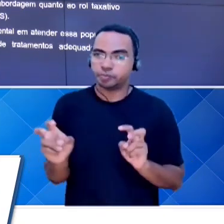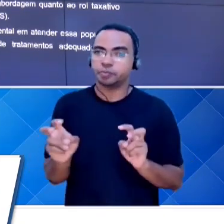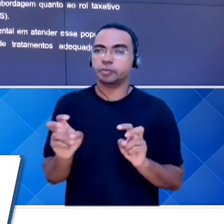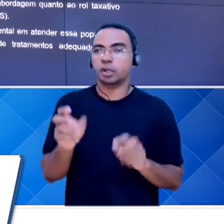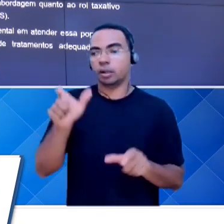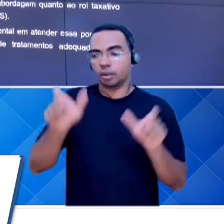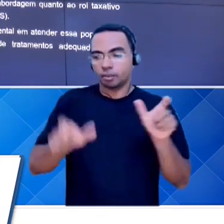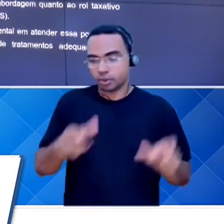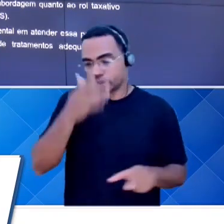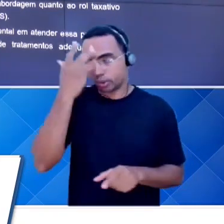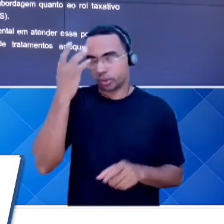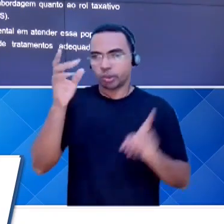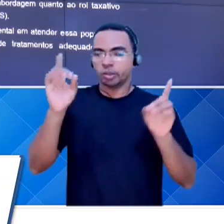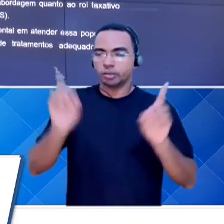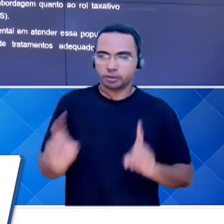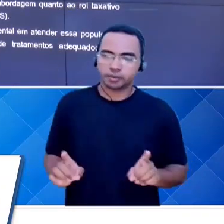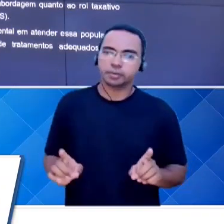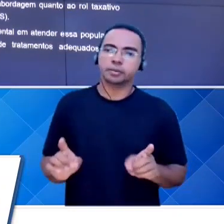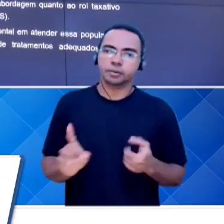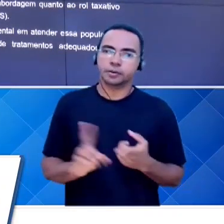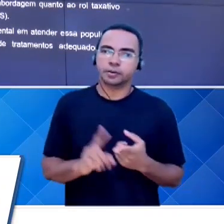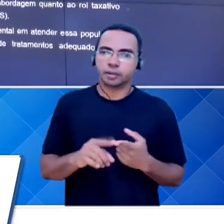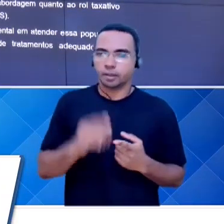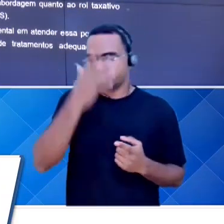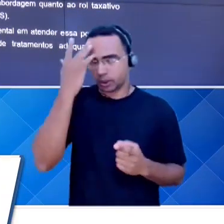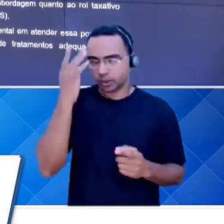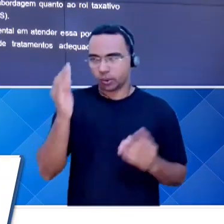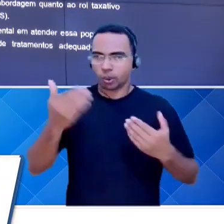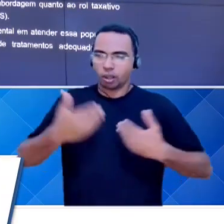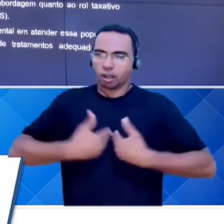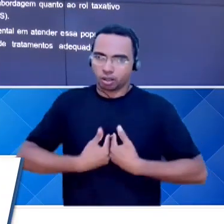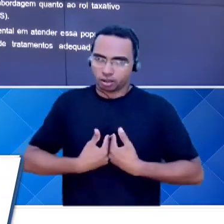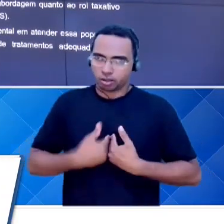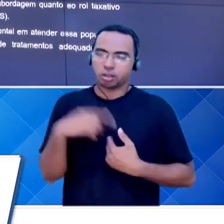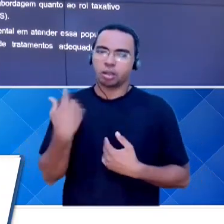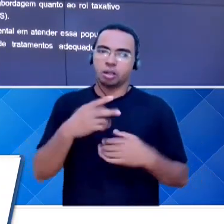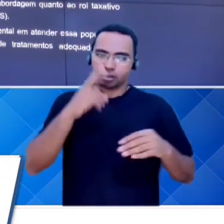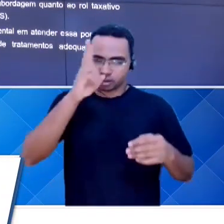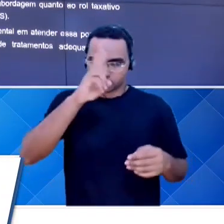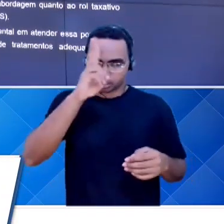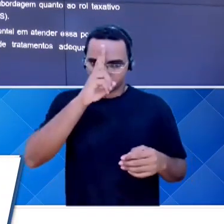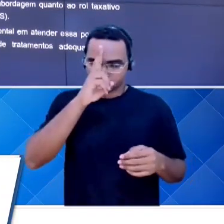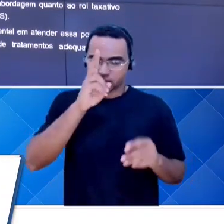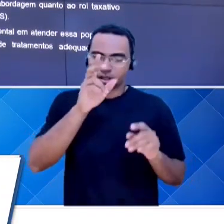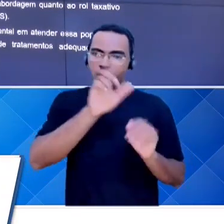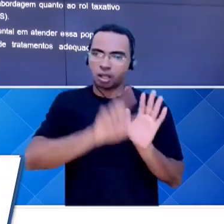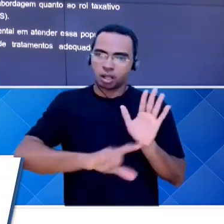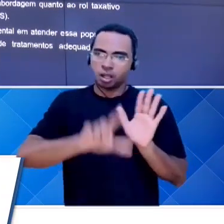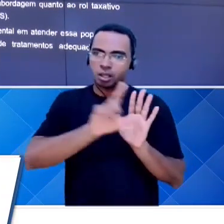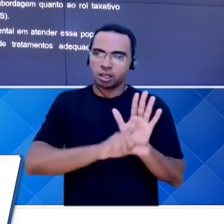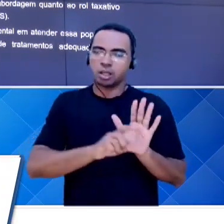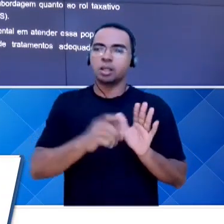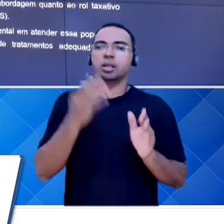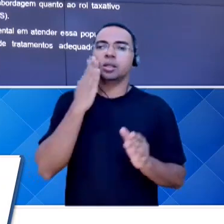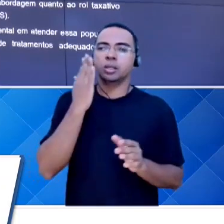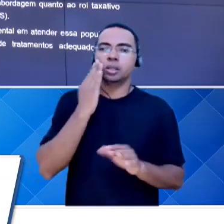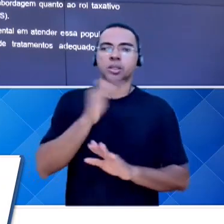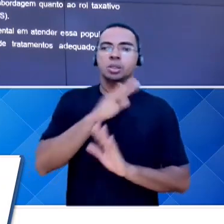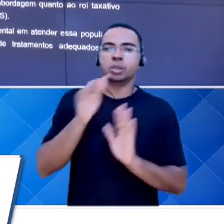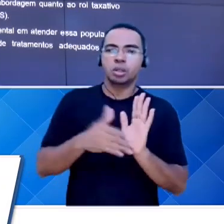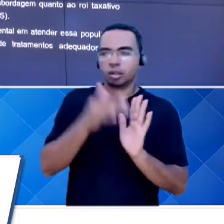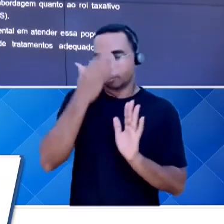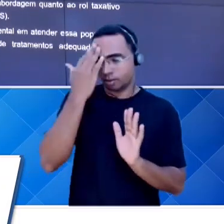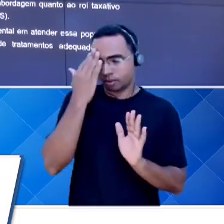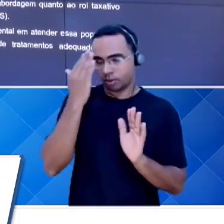com deficiência e pessoas com autismo, e nós temos que lembrar também que a legislação considera toda pessoa com